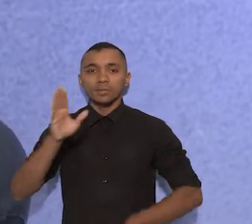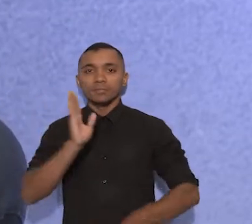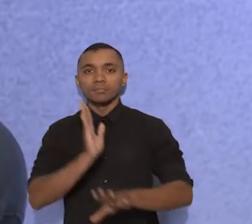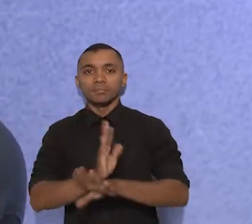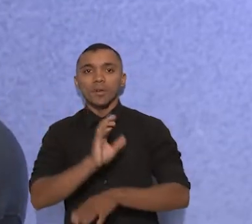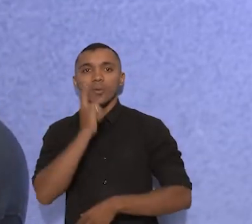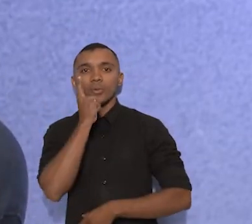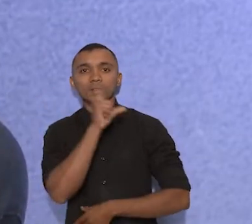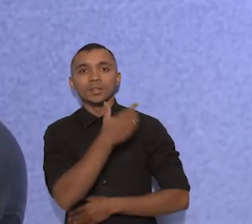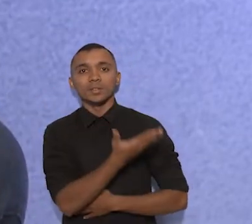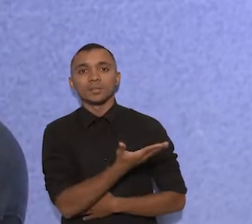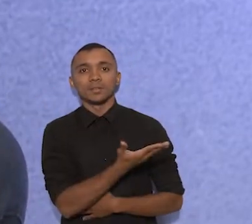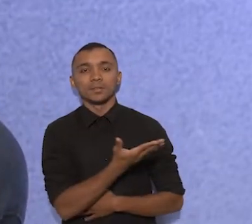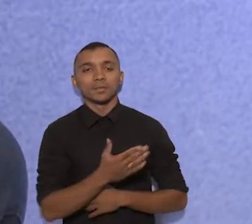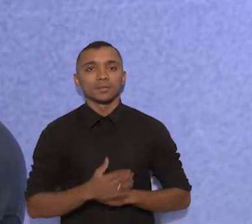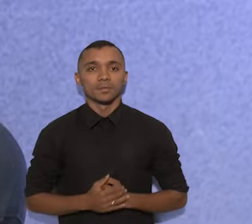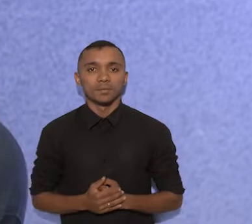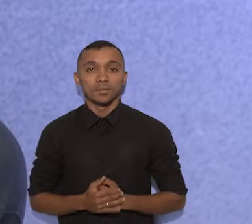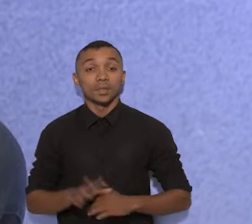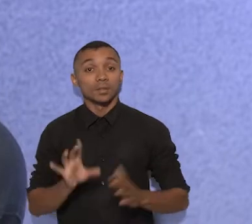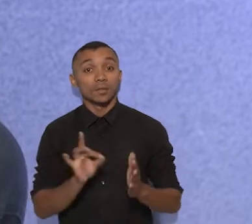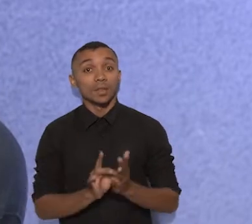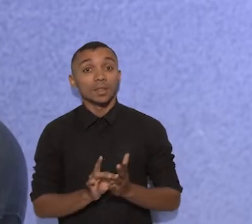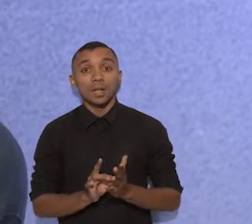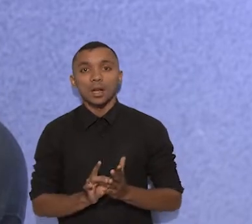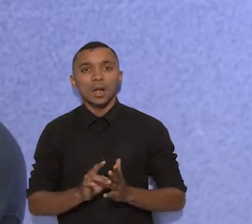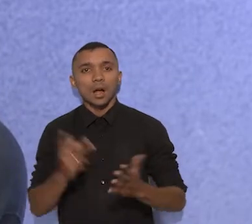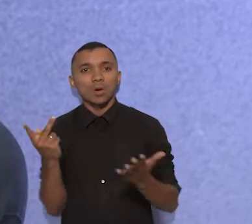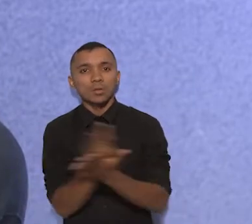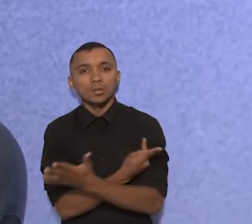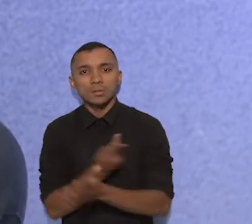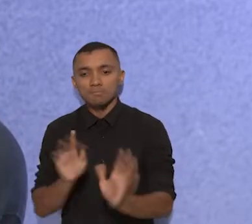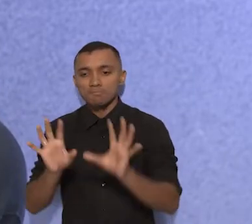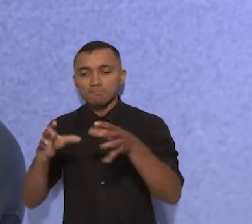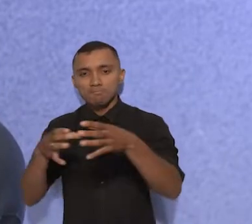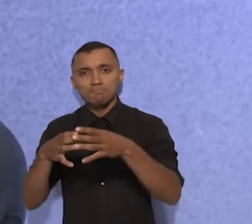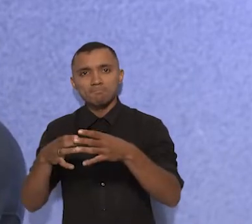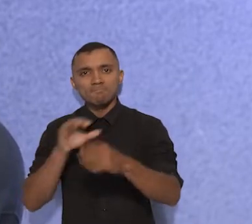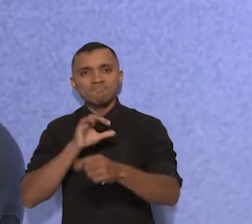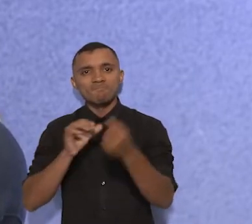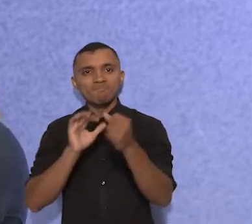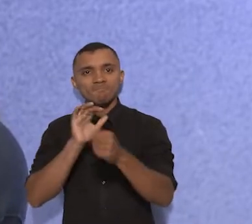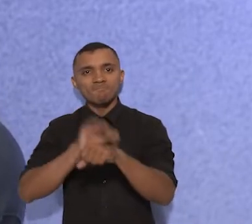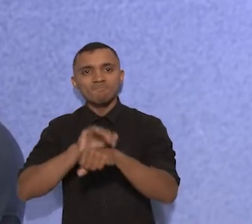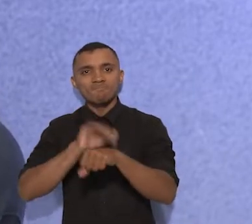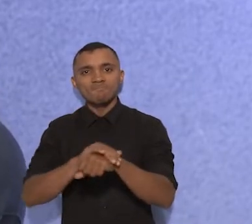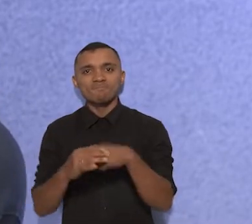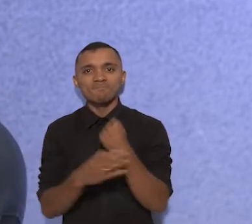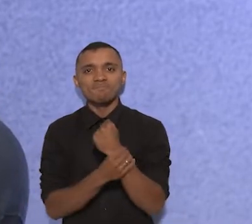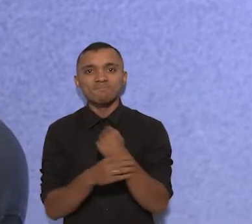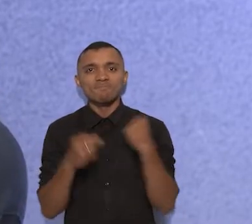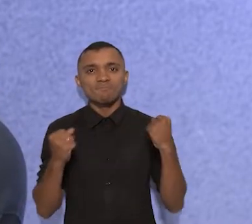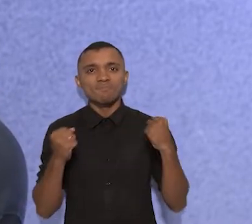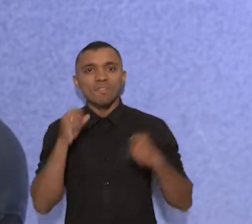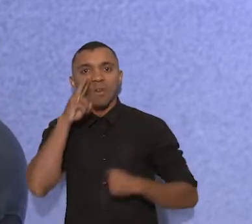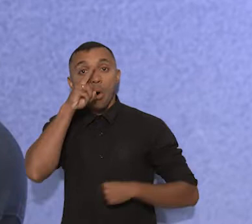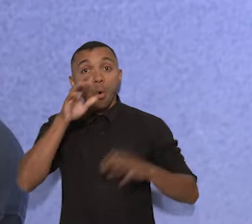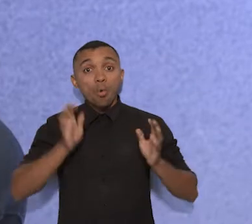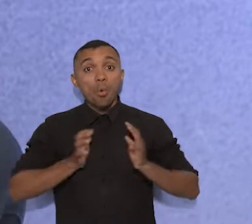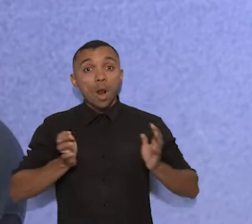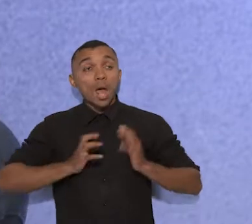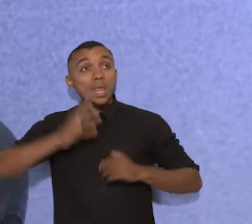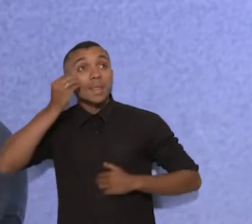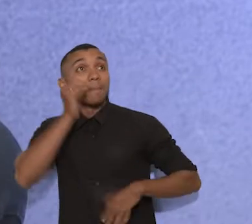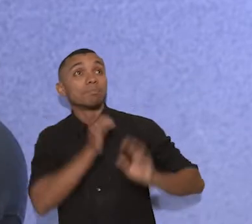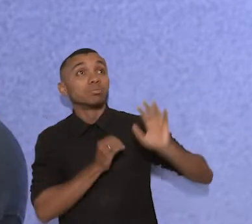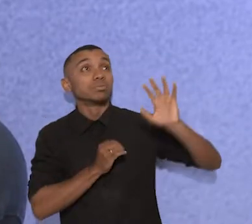fez. Porque realmente ele foi muito feliz, pegou na veia, como se diz. O João Ricardo se esticou todo, mas não tinha